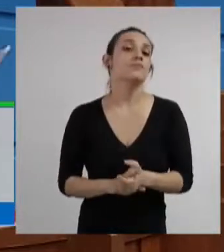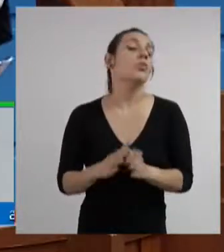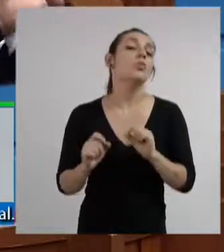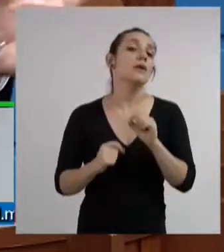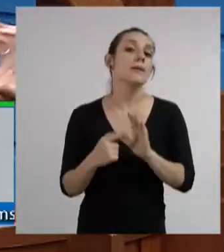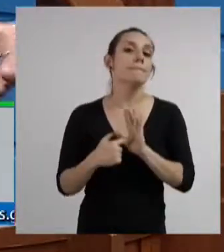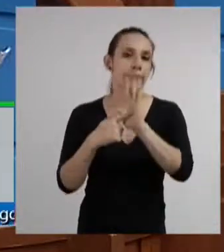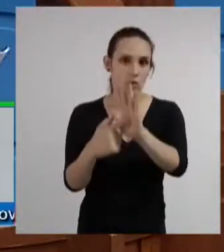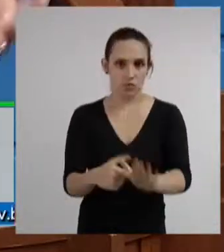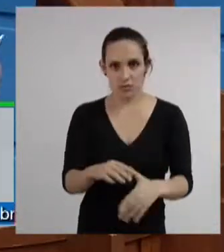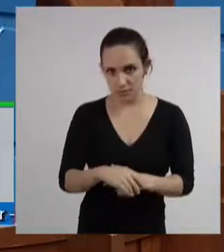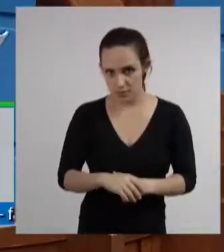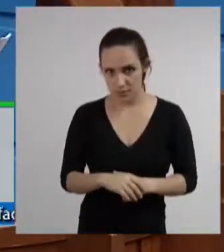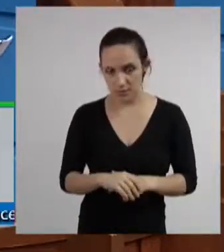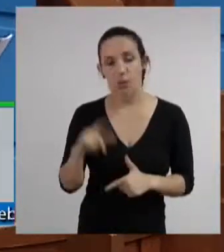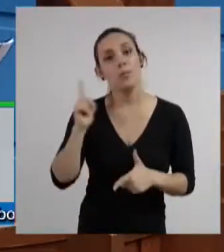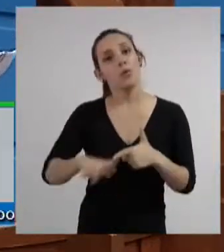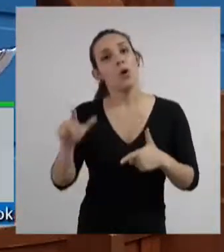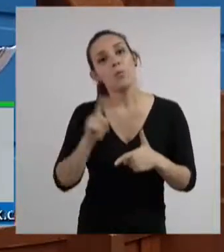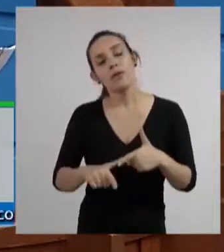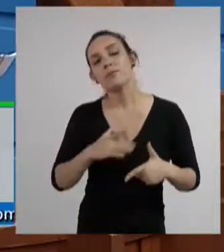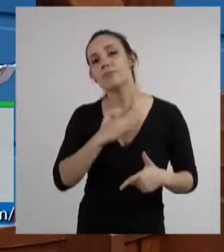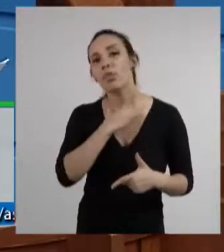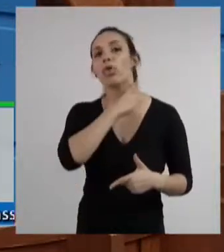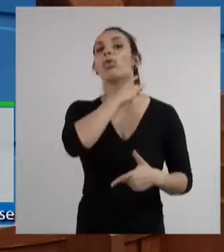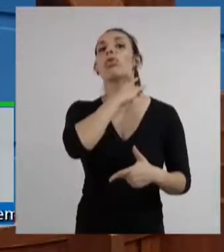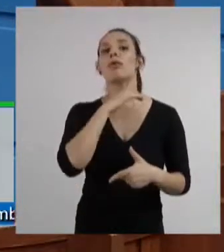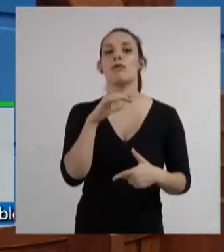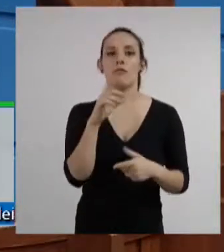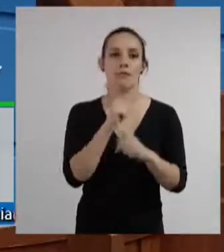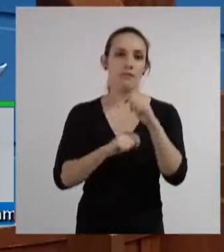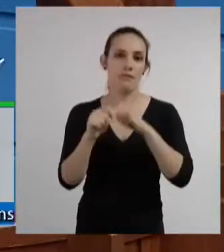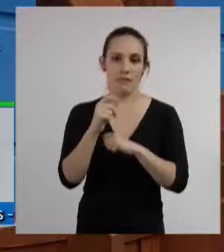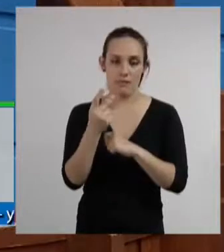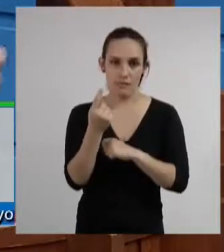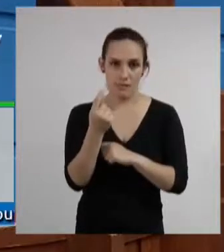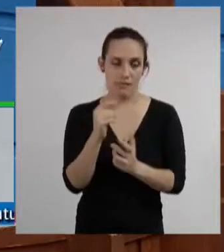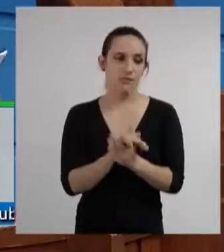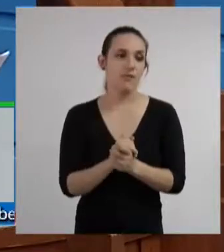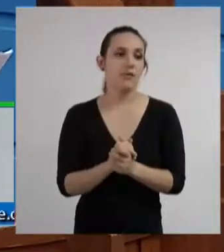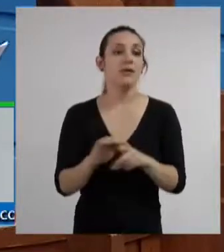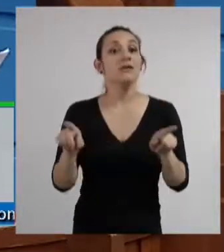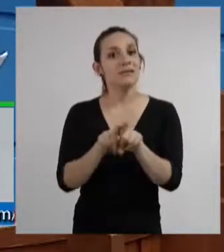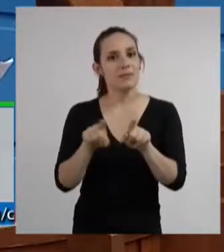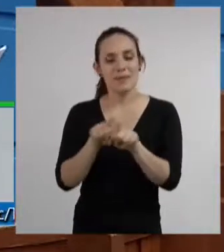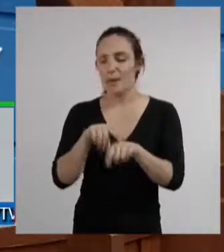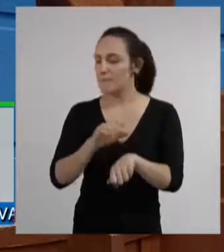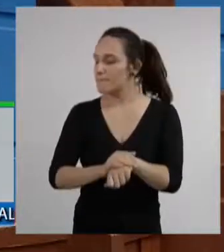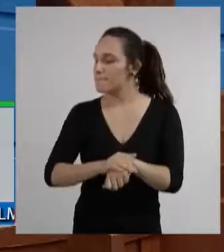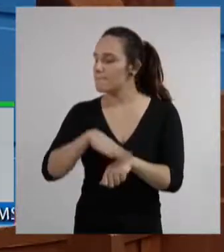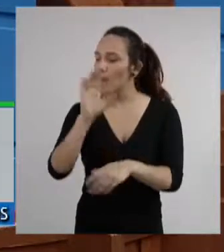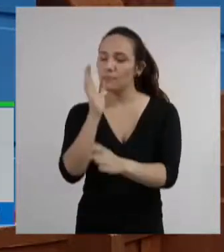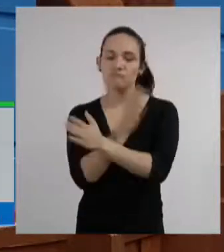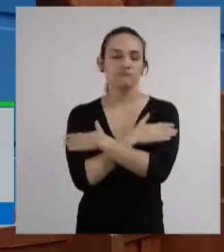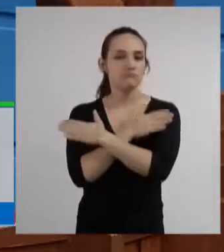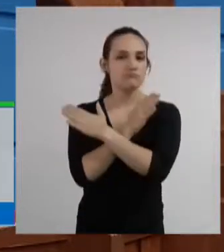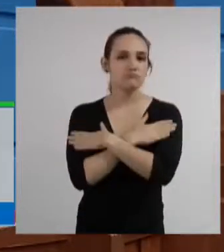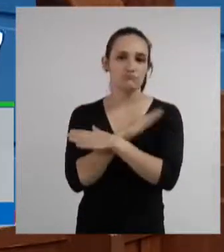a crise econômica e o aumento das taxas de desemprego